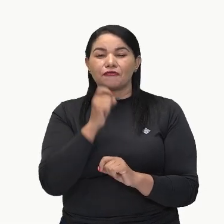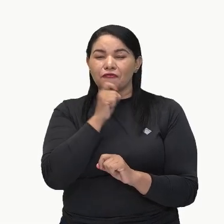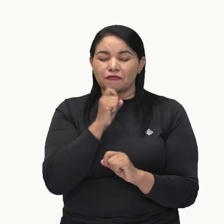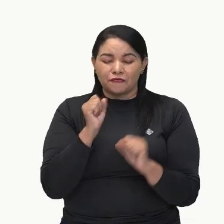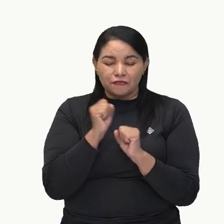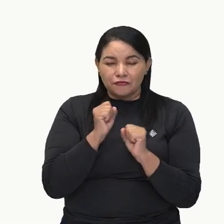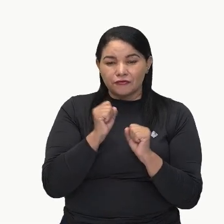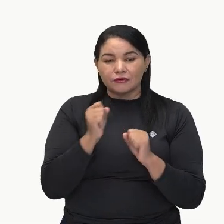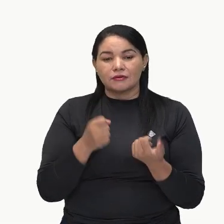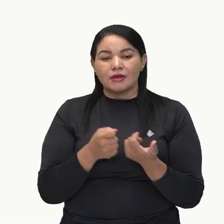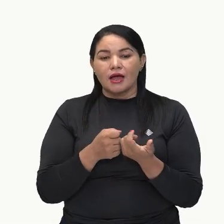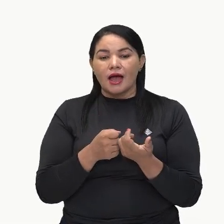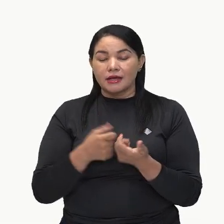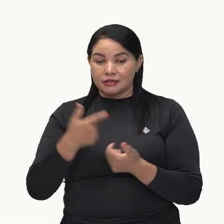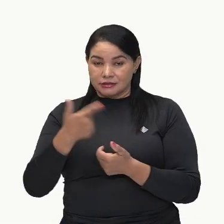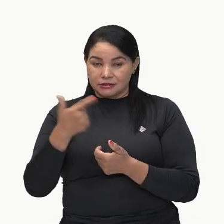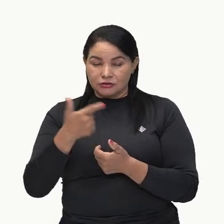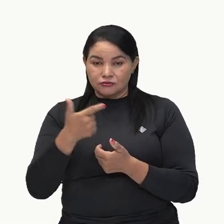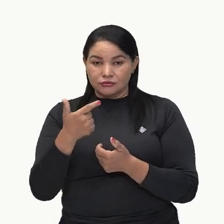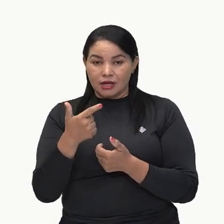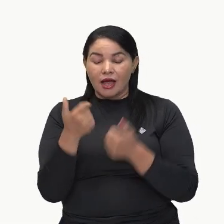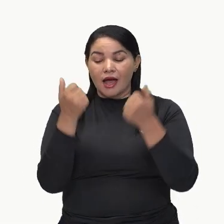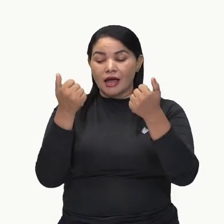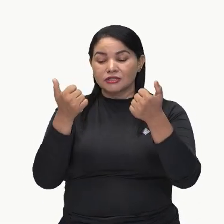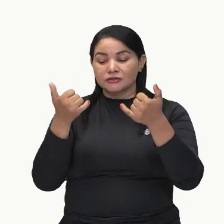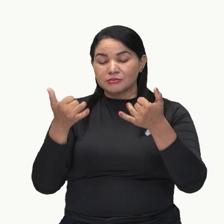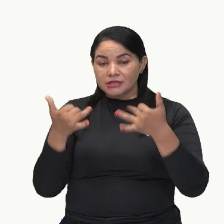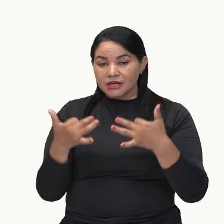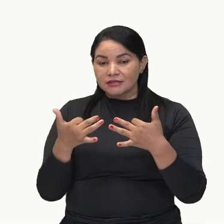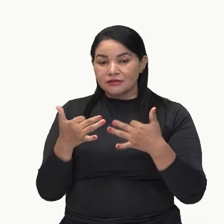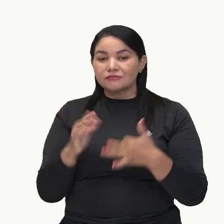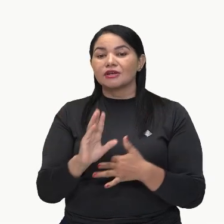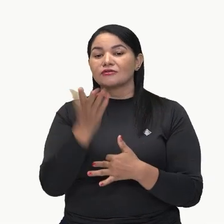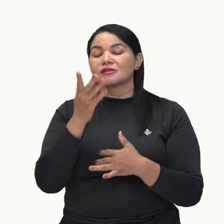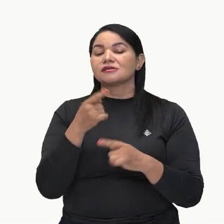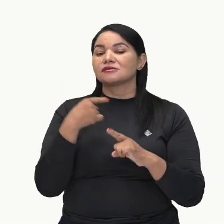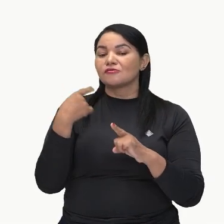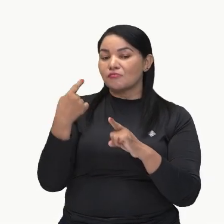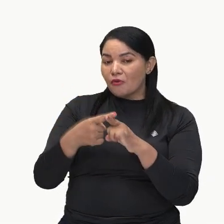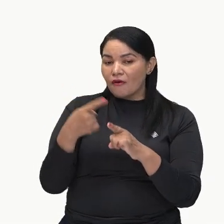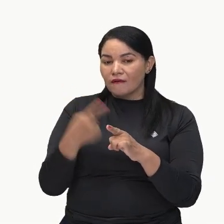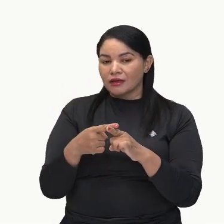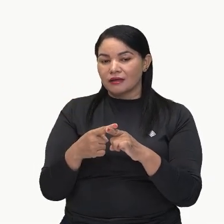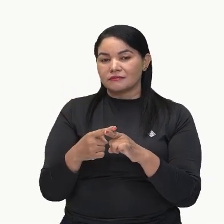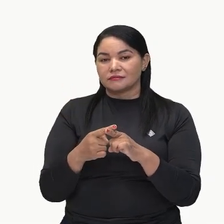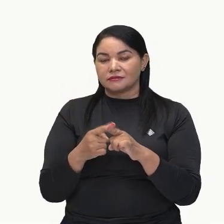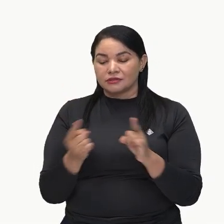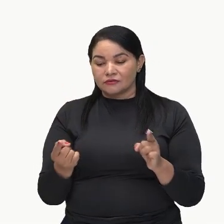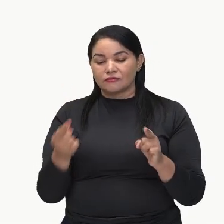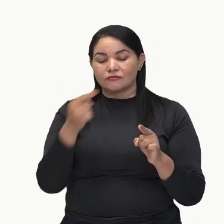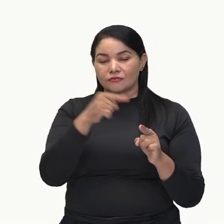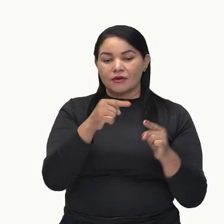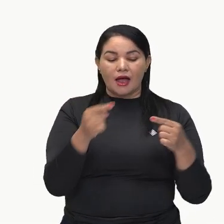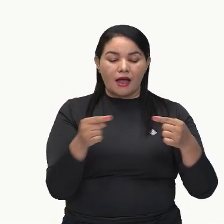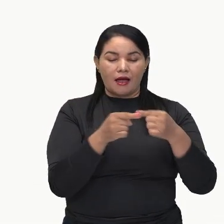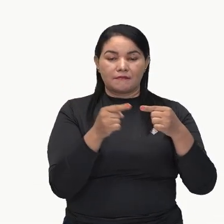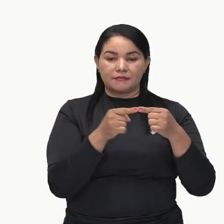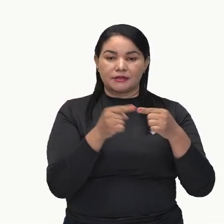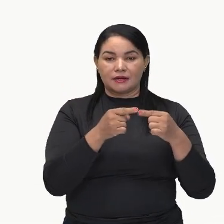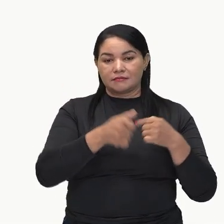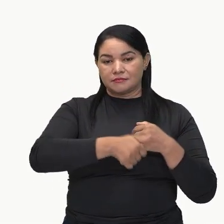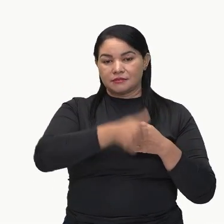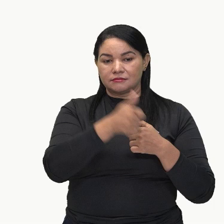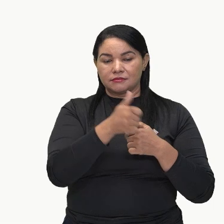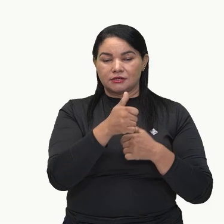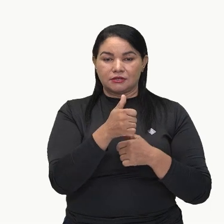me apresentar o quê? A explicação daquilo que aconteceu na primeira. Ora, eu senti frio porque estava